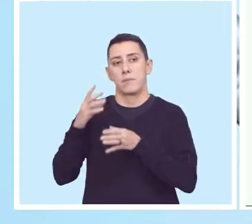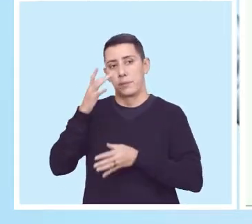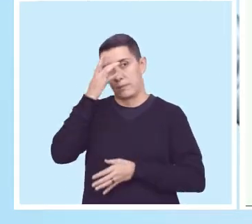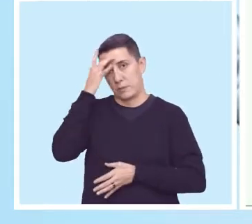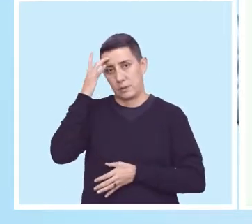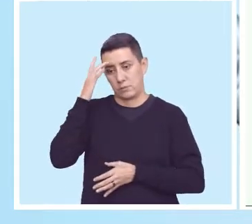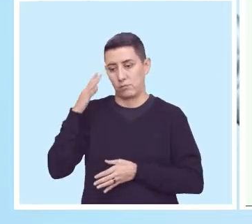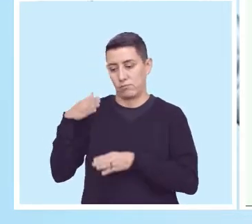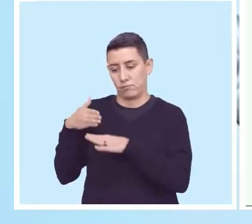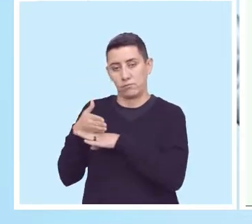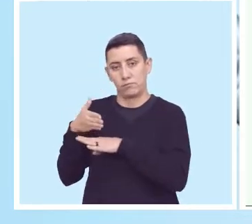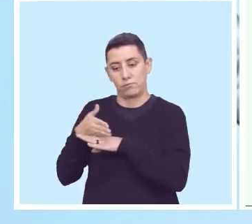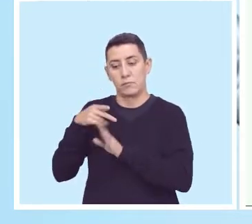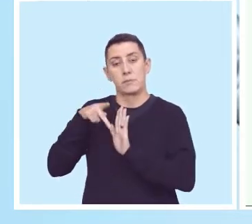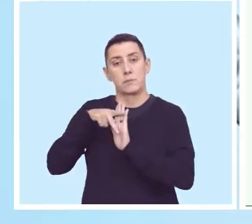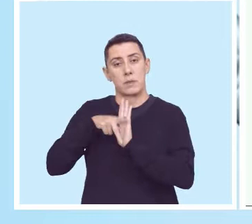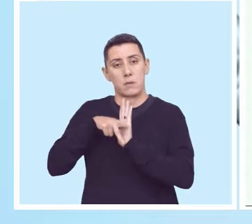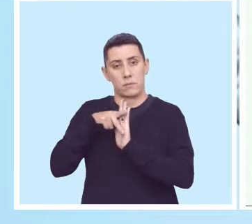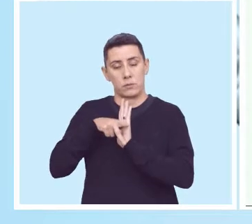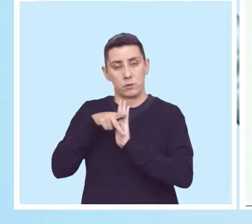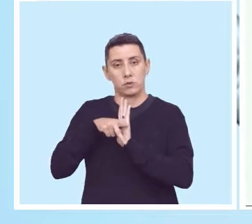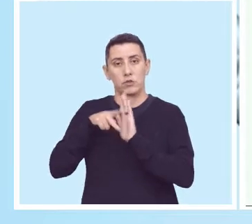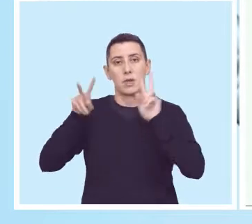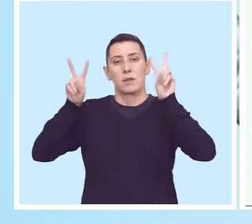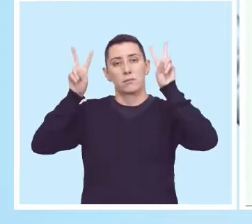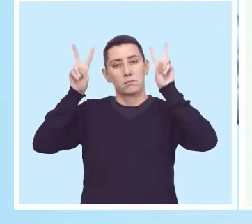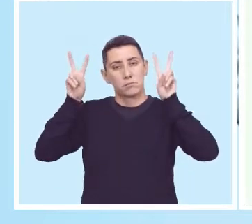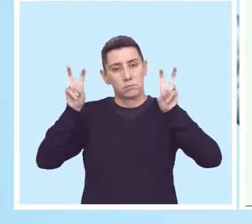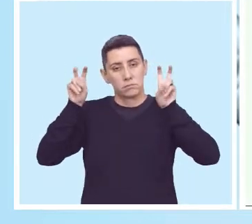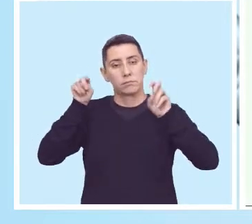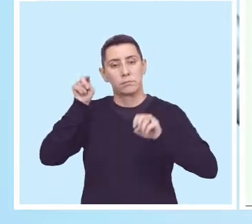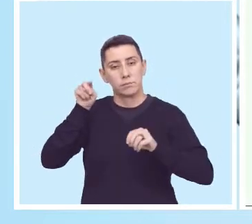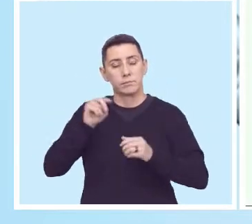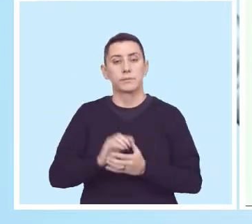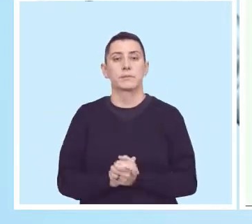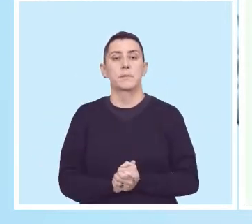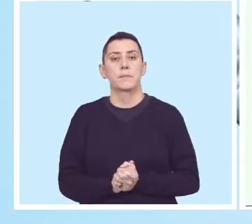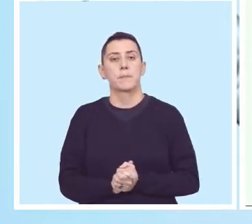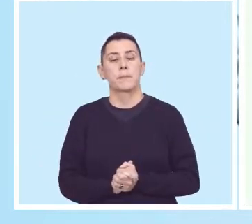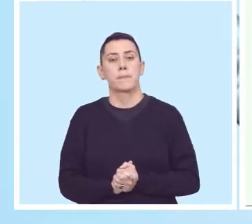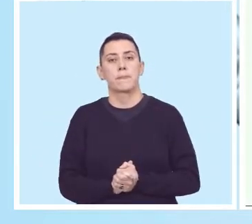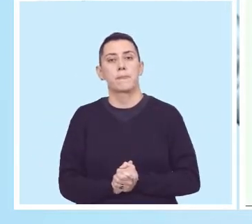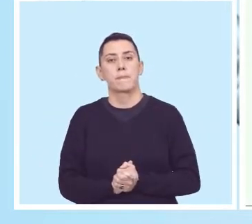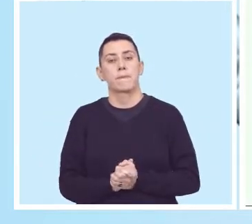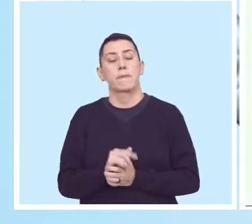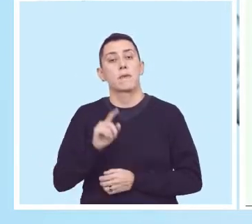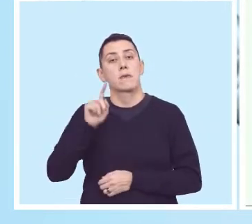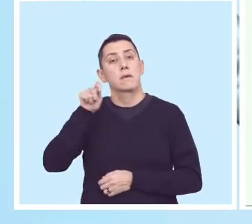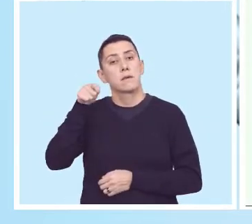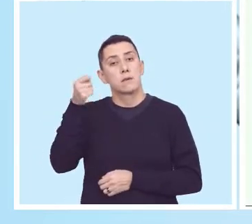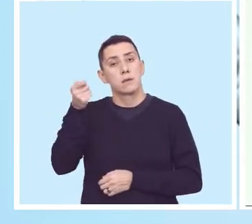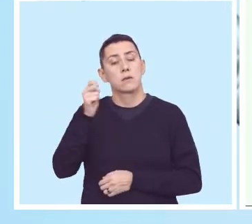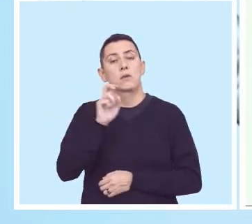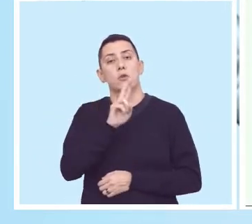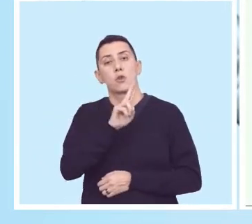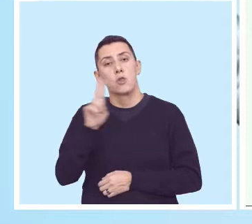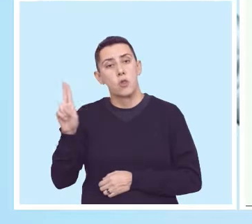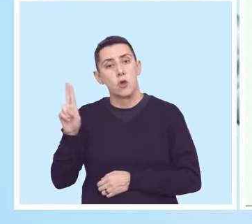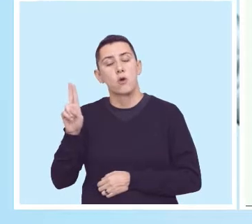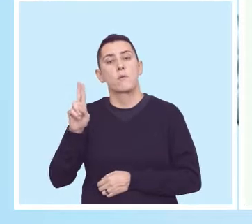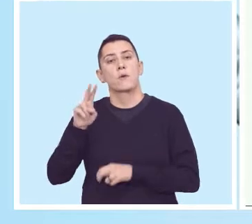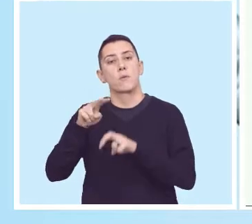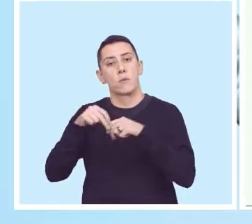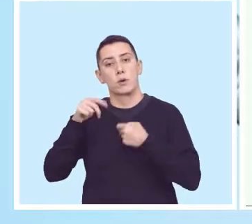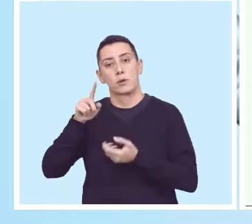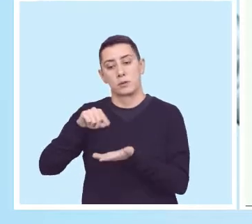esse projeto e esse título aqui, ele foi exatamente o nome batizado para o artigo que